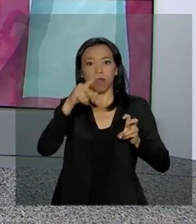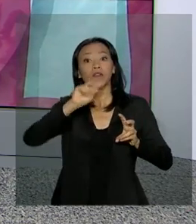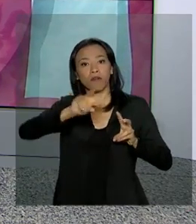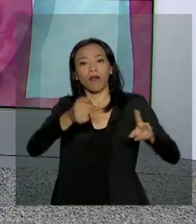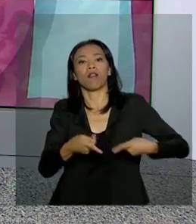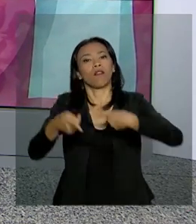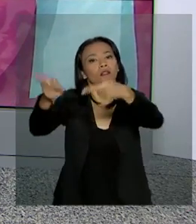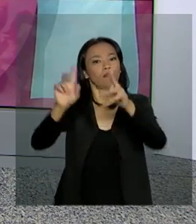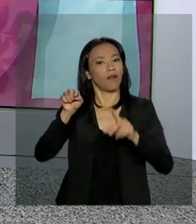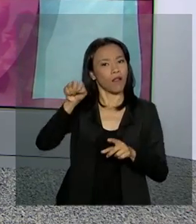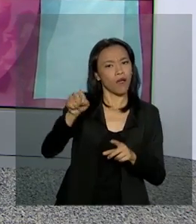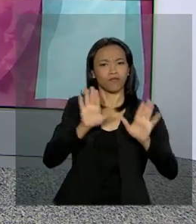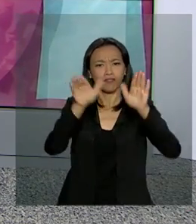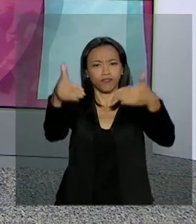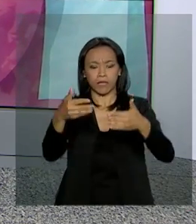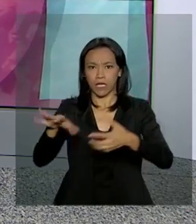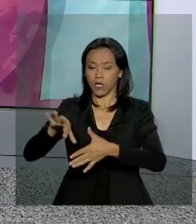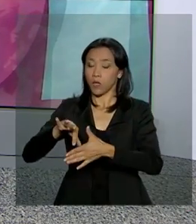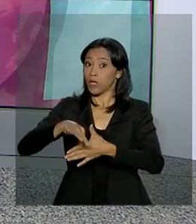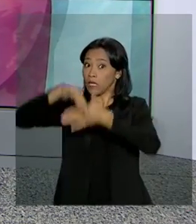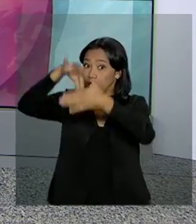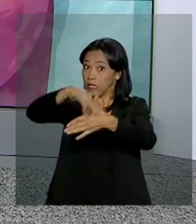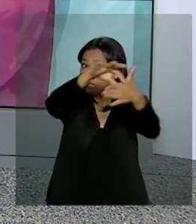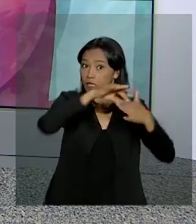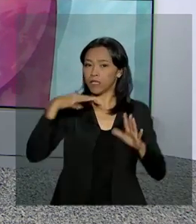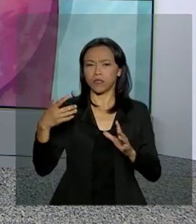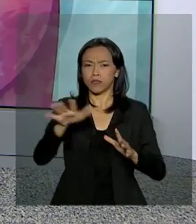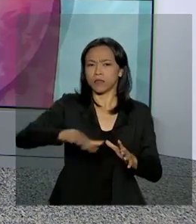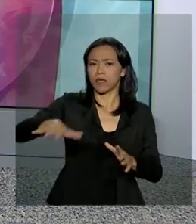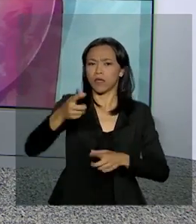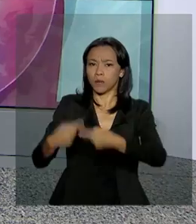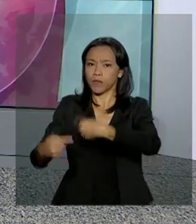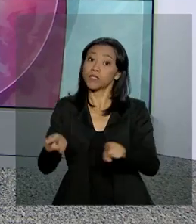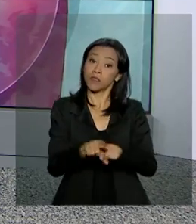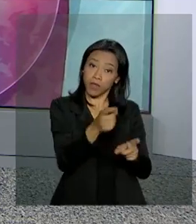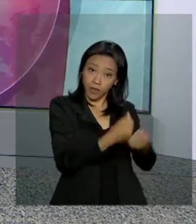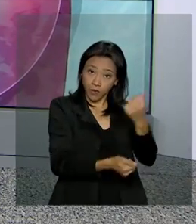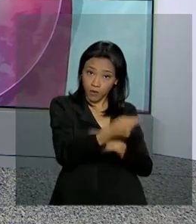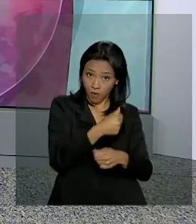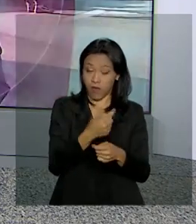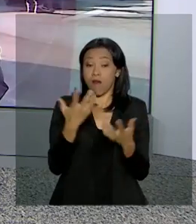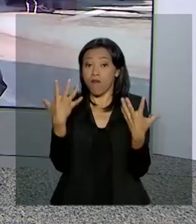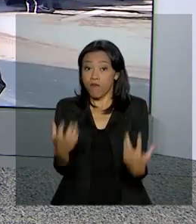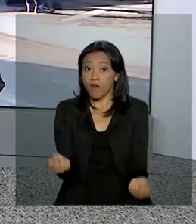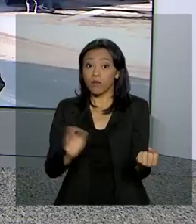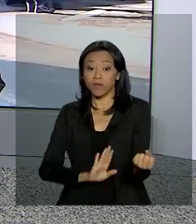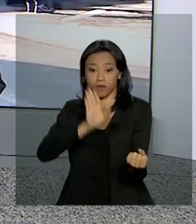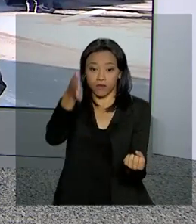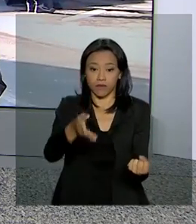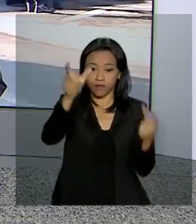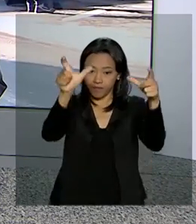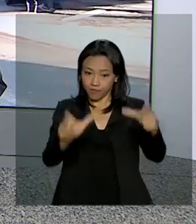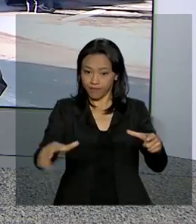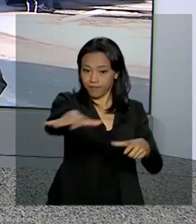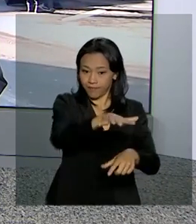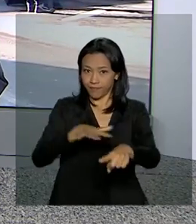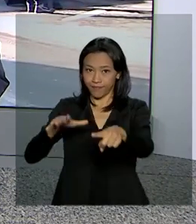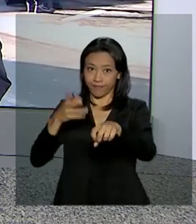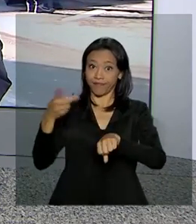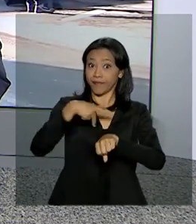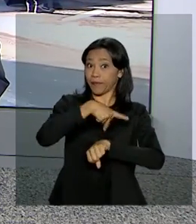para o evento que reúne líderes políticos e econômicos. Vamos agora ao vivo a Davos. A repórter